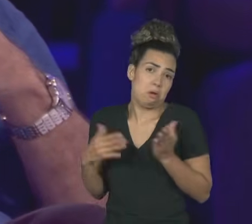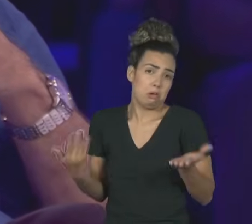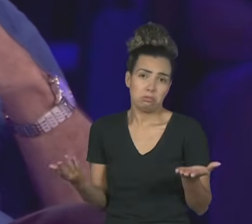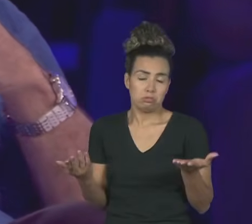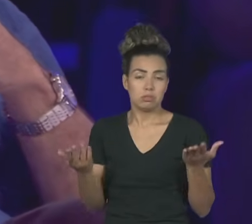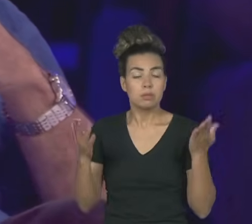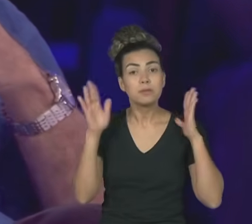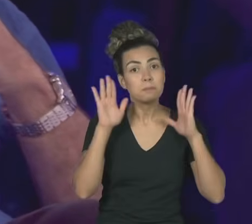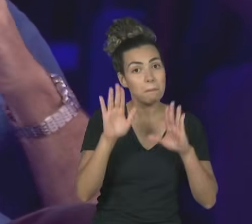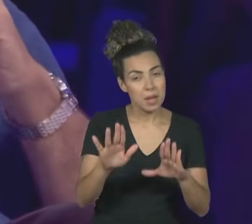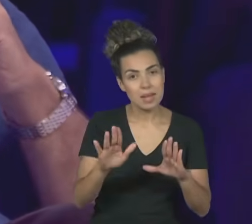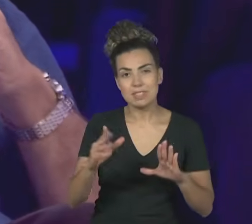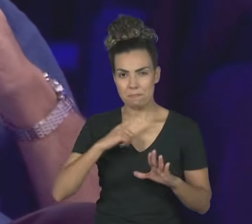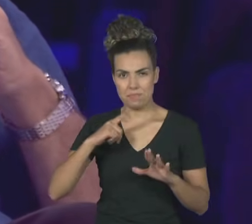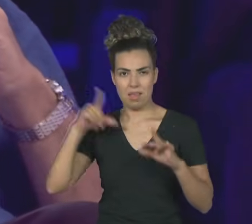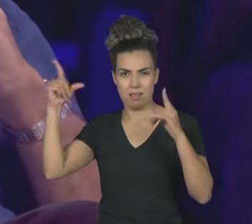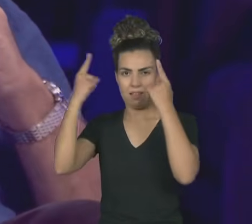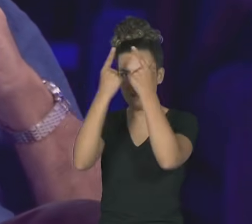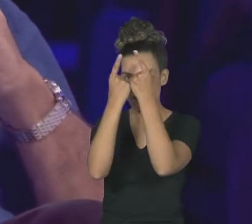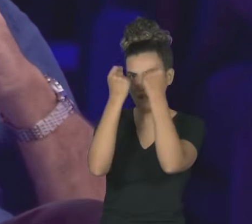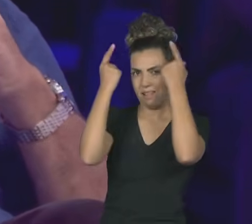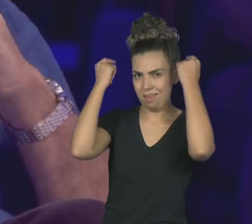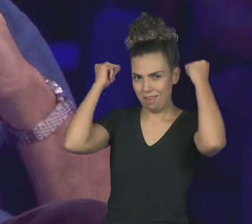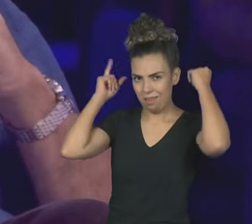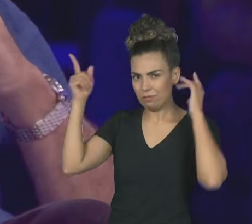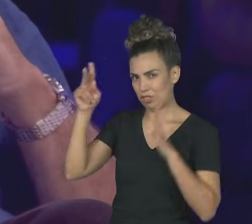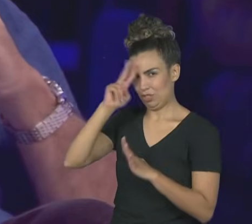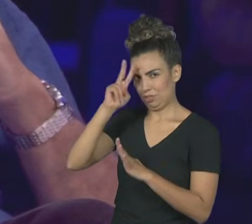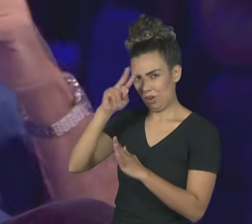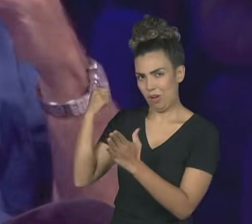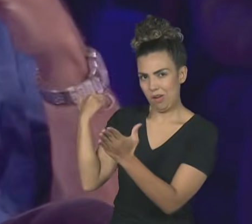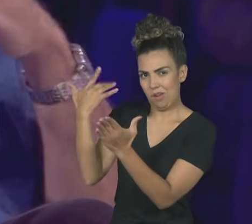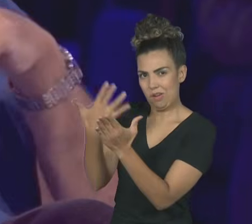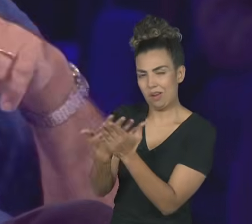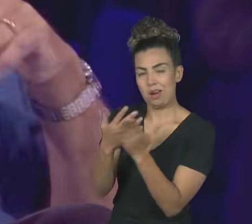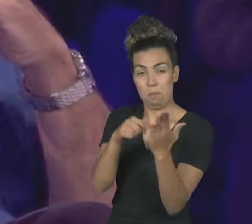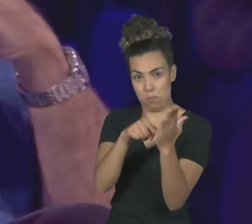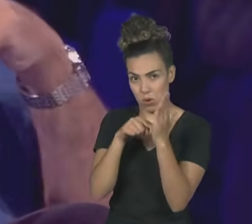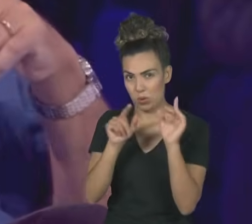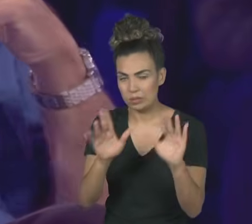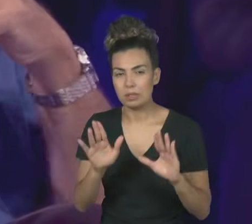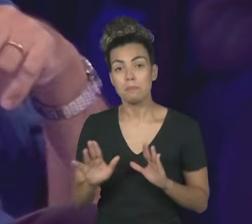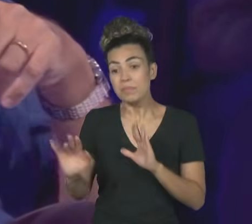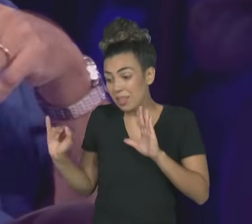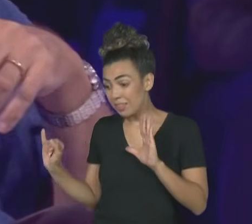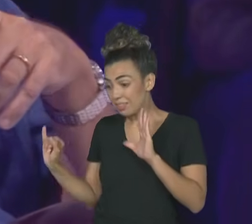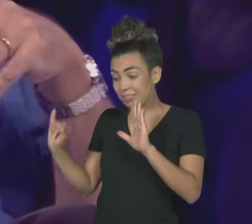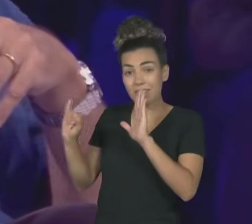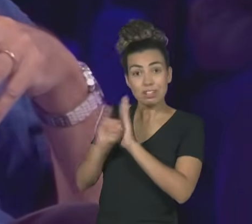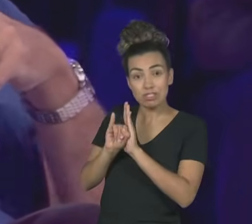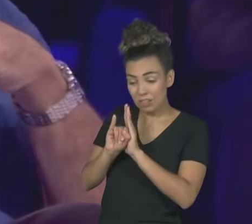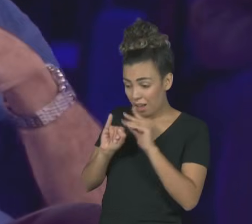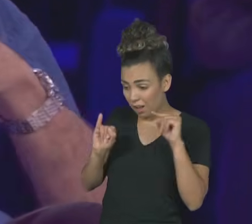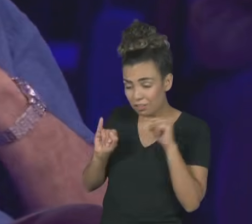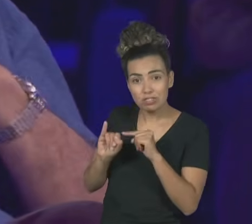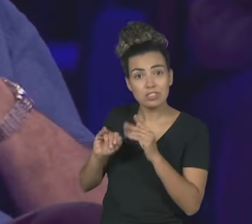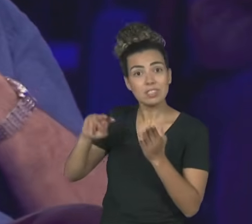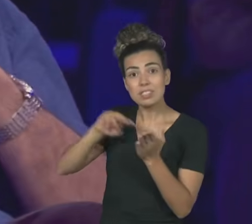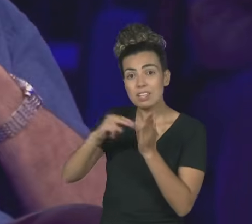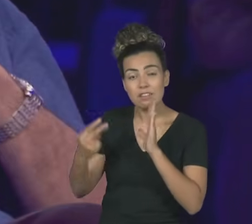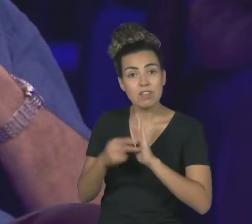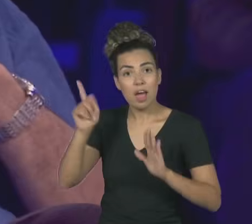vem lá das tragédias gregas, que é dizer, bom, isso que é único e seu é o seu